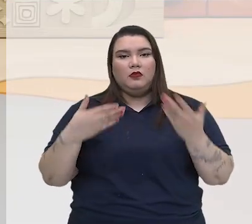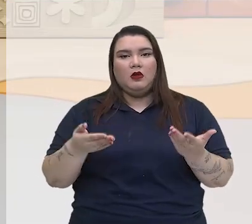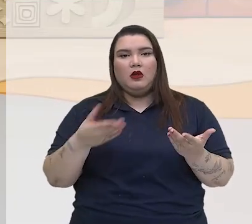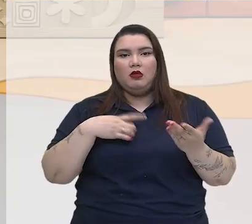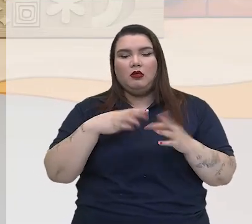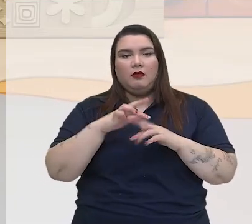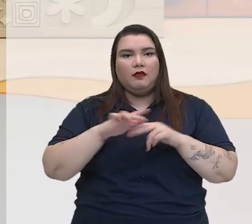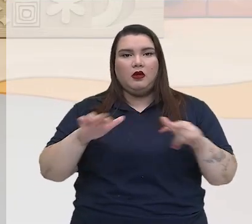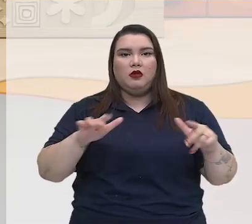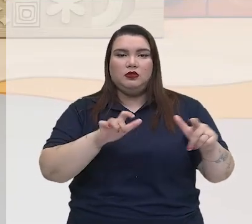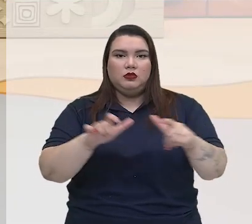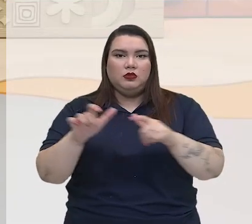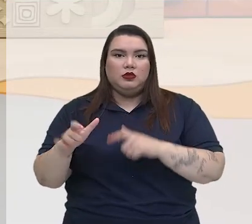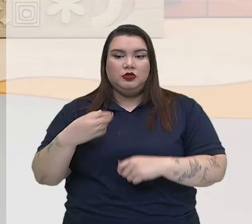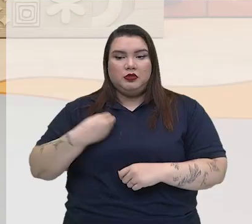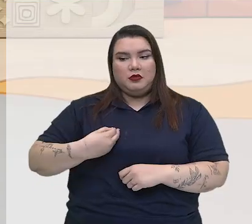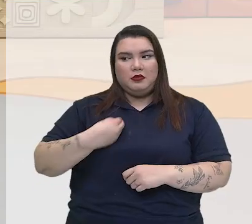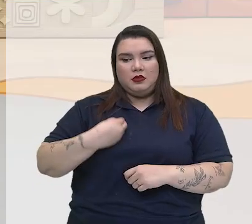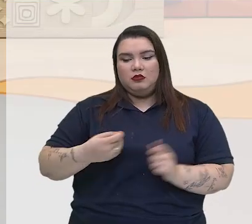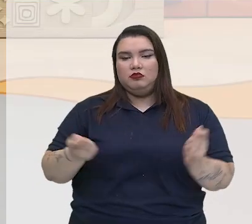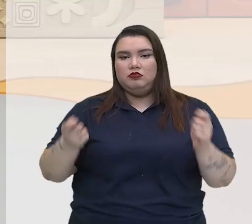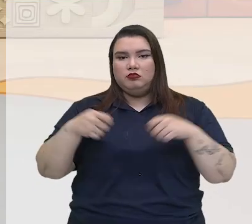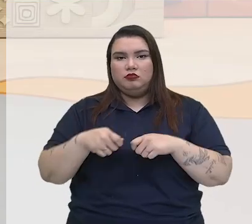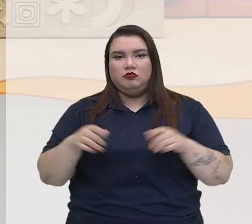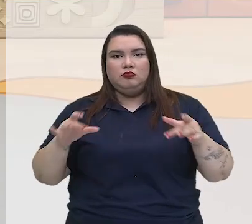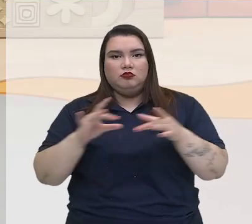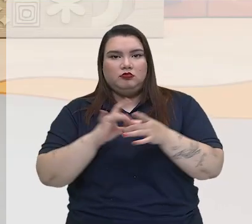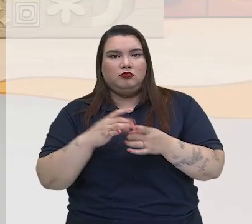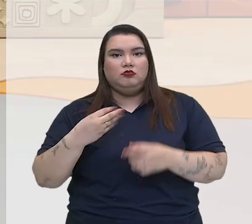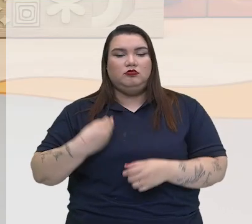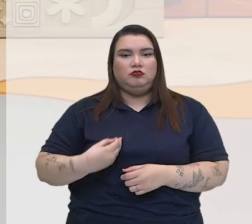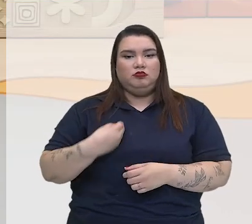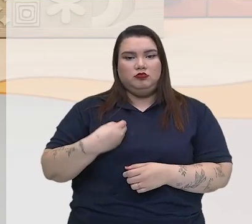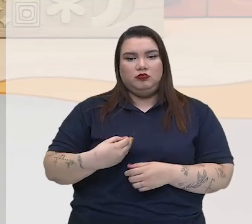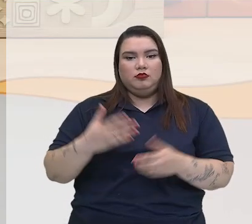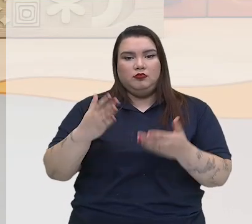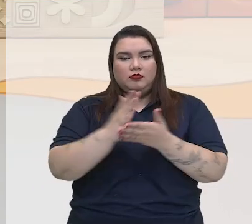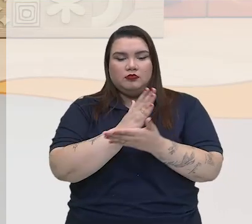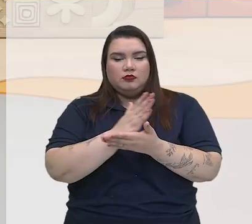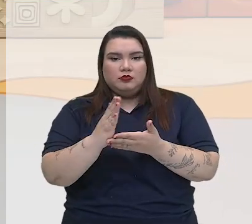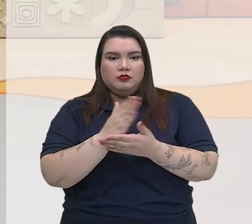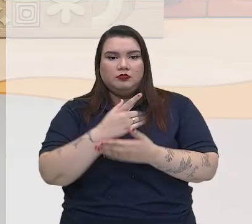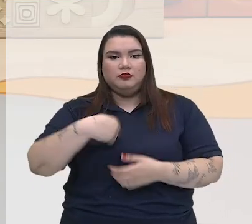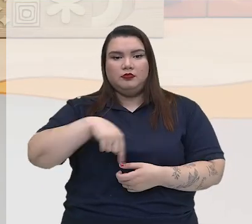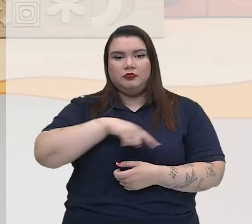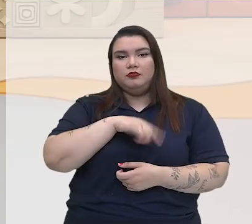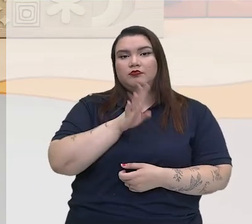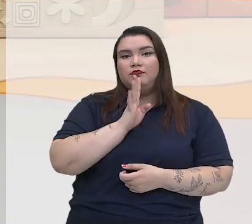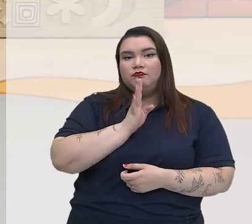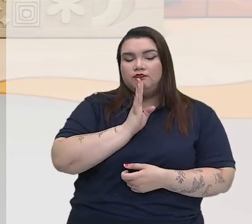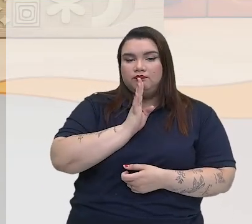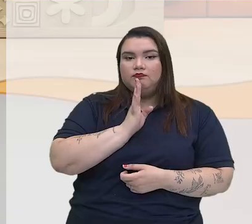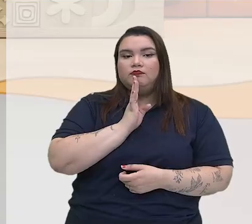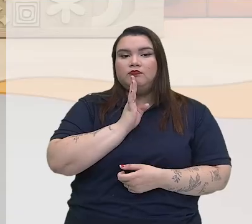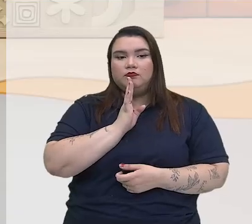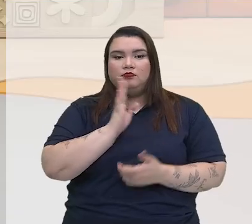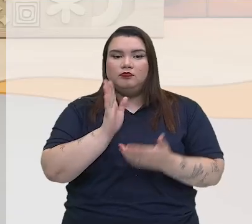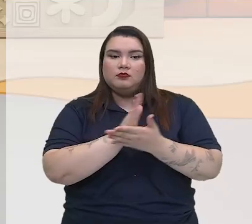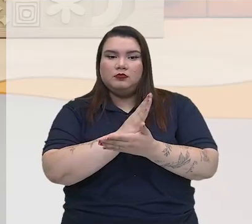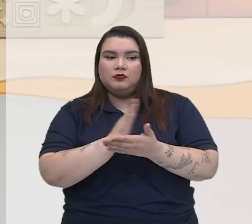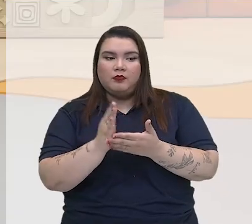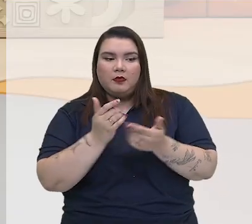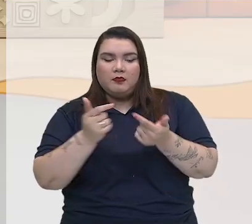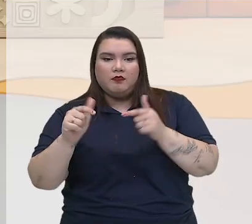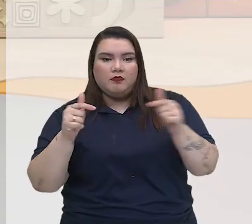muitos lugares de vivência que fazem parte da nossa vida. Alguns que nós conhecemos muito bem.